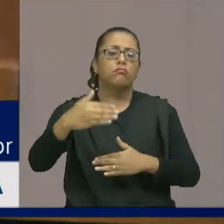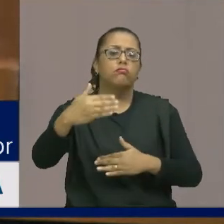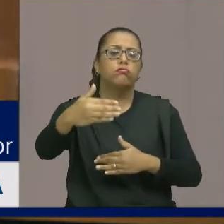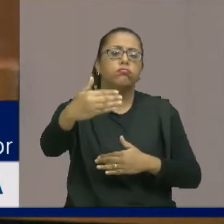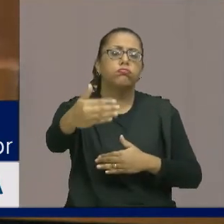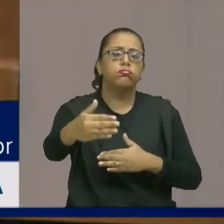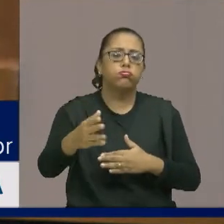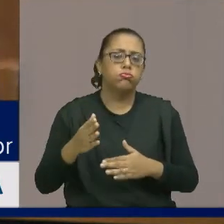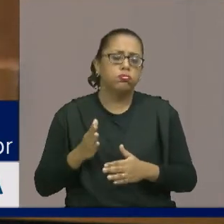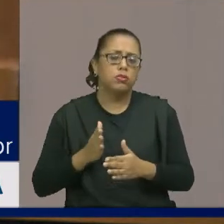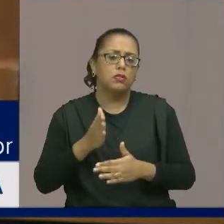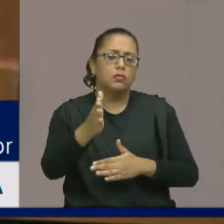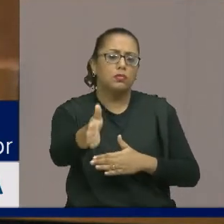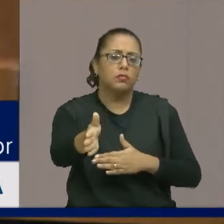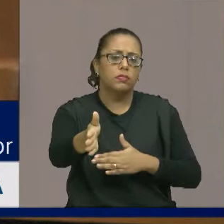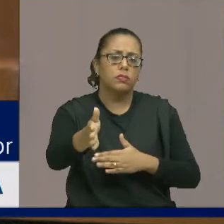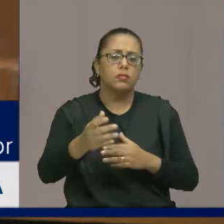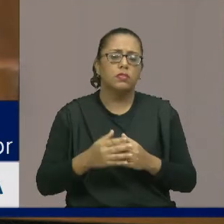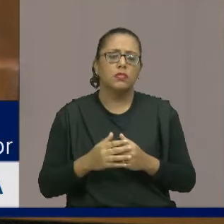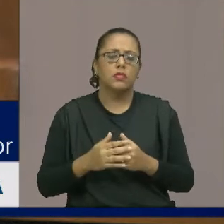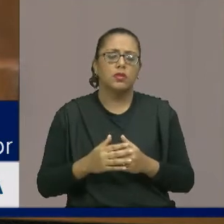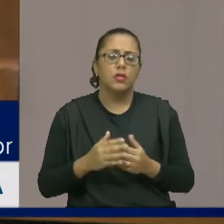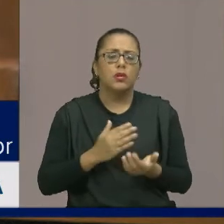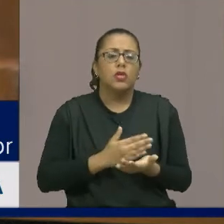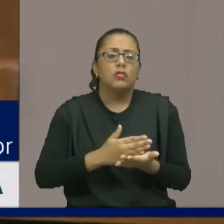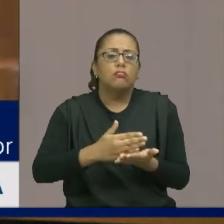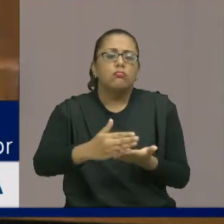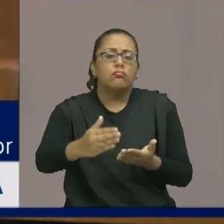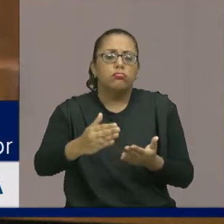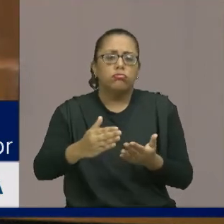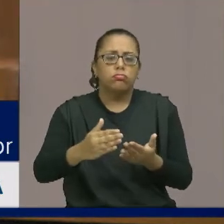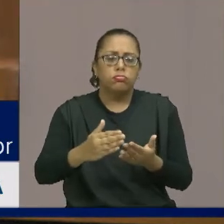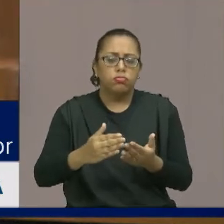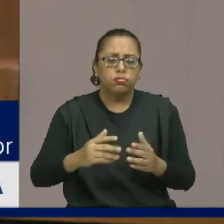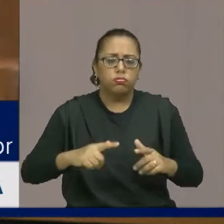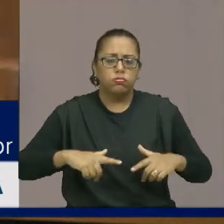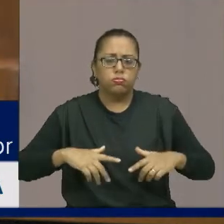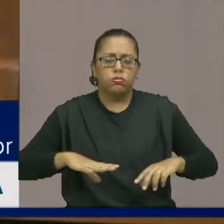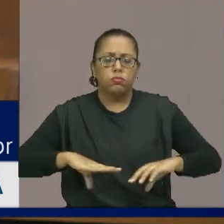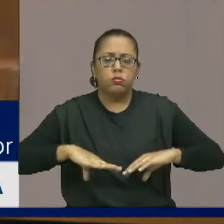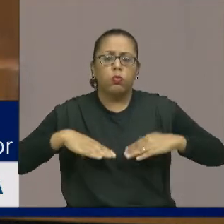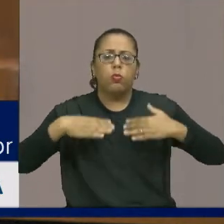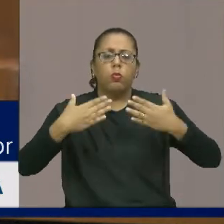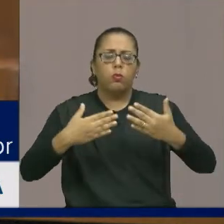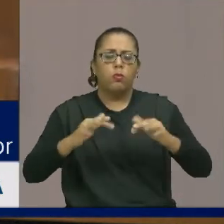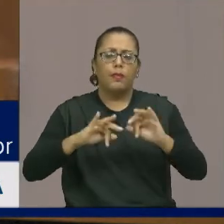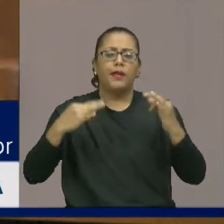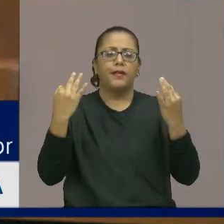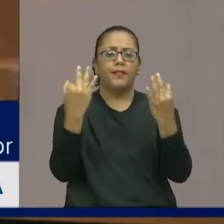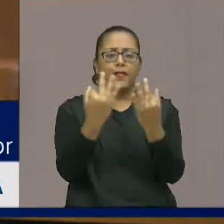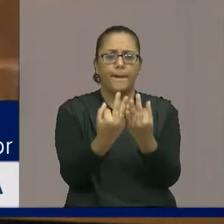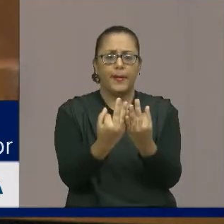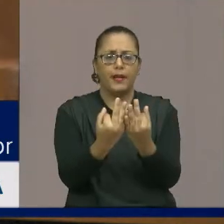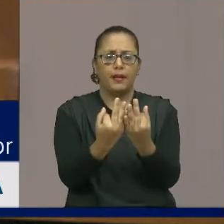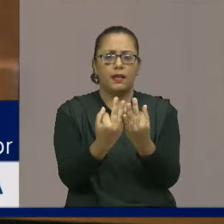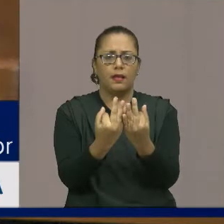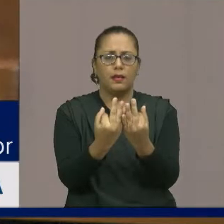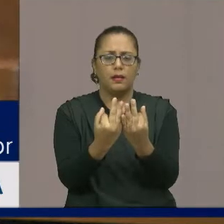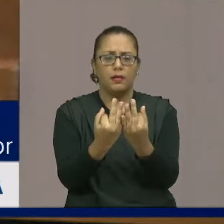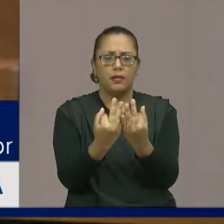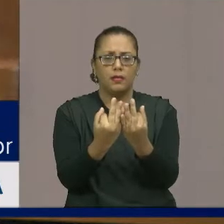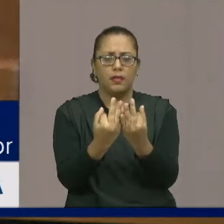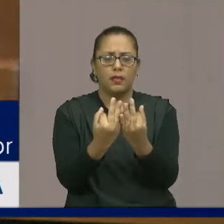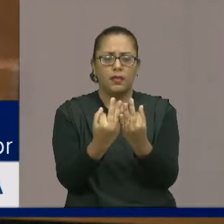erguida, honrando o nome da minha família. Quando eu entrei aqui, meus primos, nosso primo,